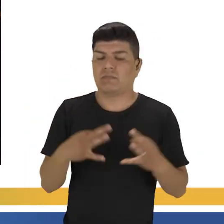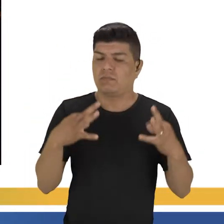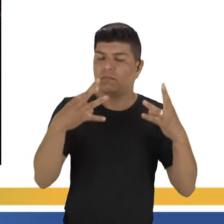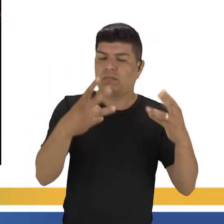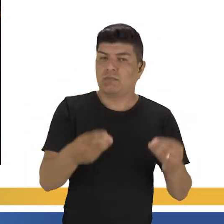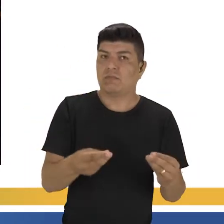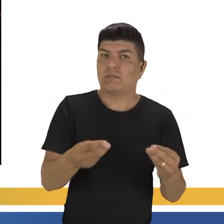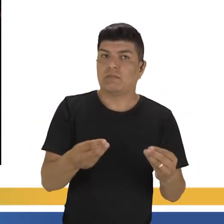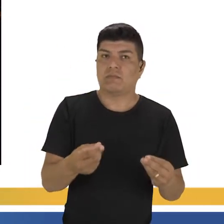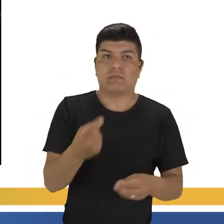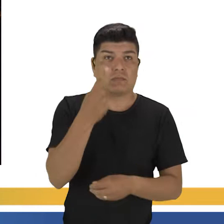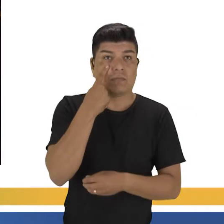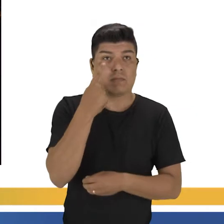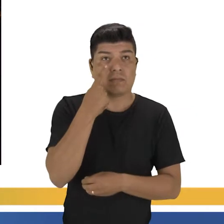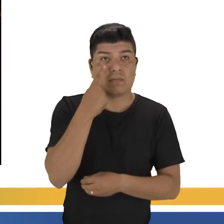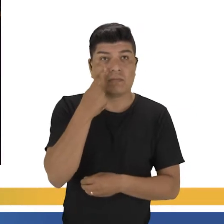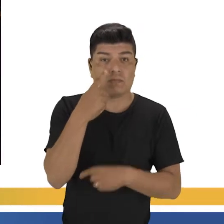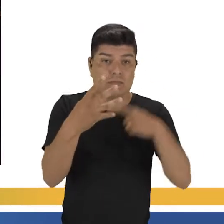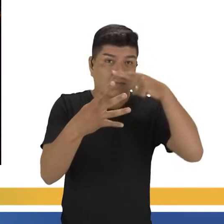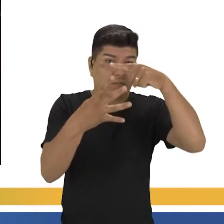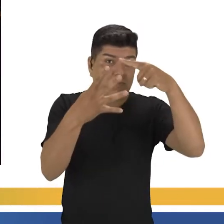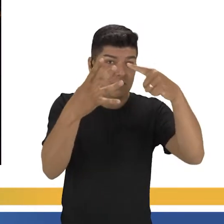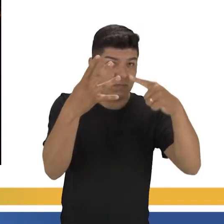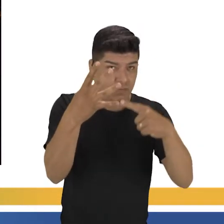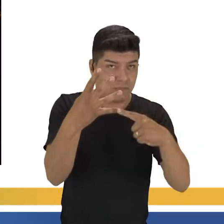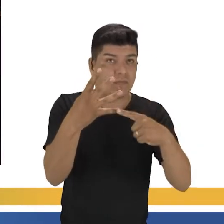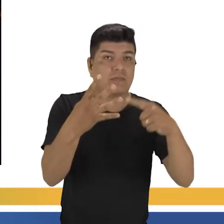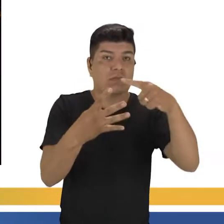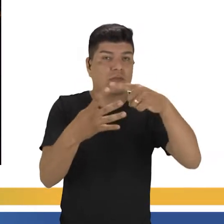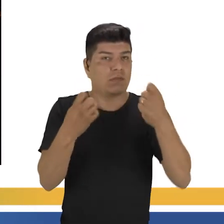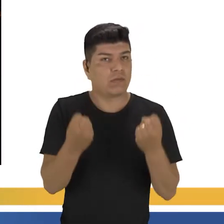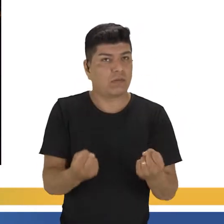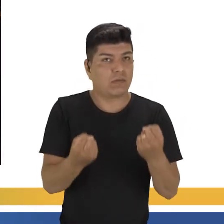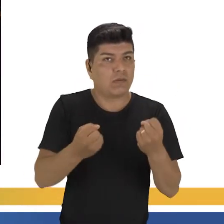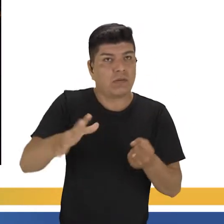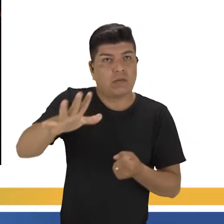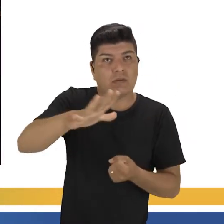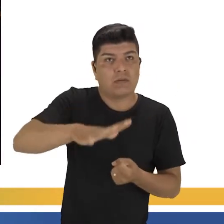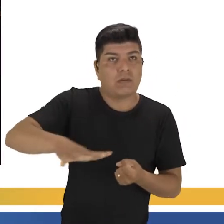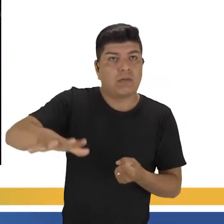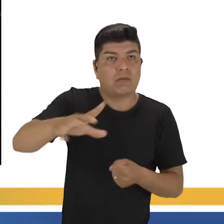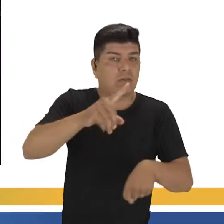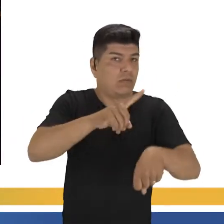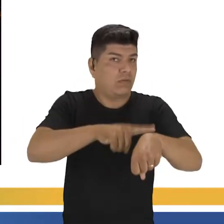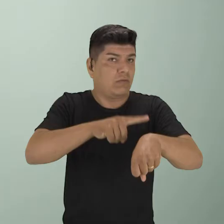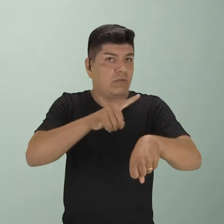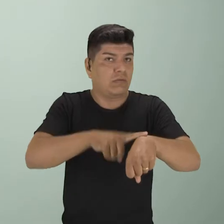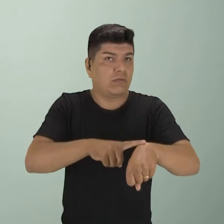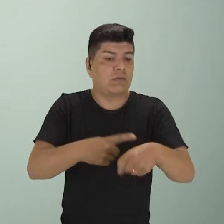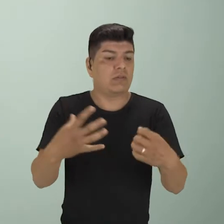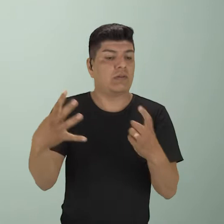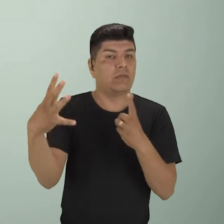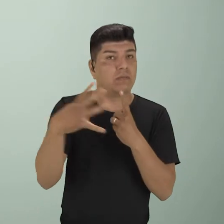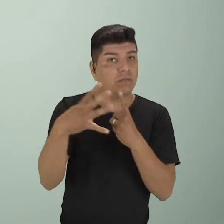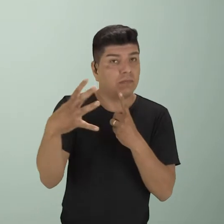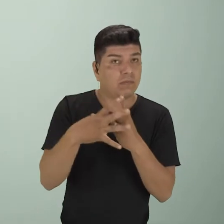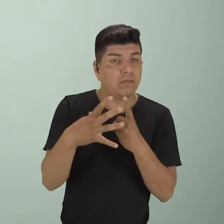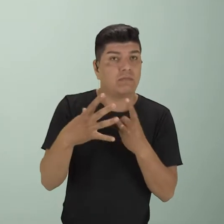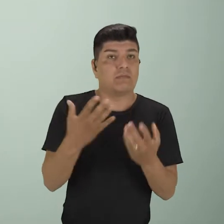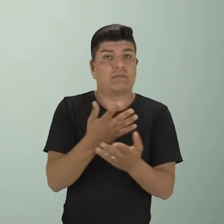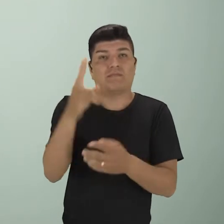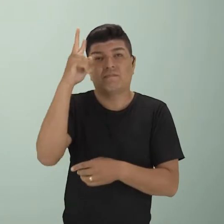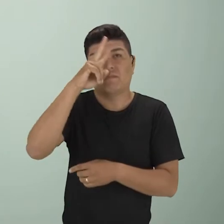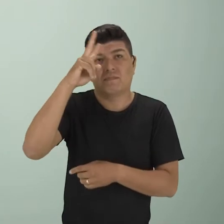as vezes que você ouvir falar desses 4 termos, que é o peso, o espaço, o tempo e a fluência, você